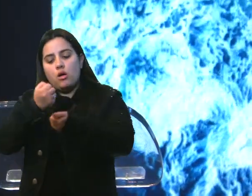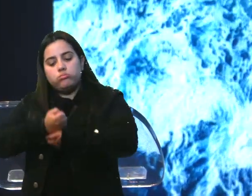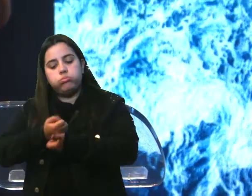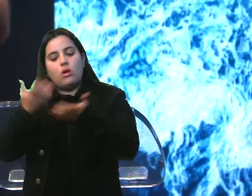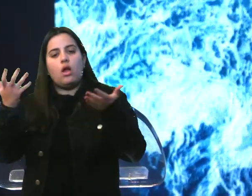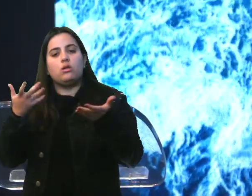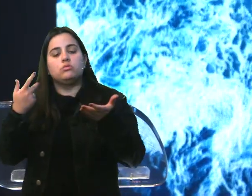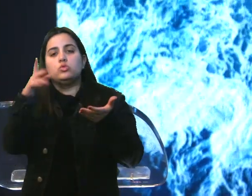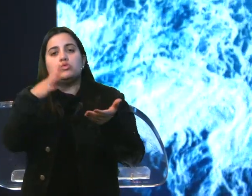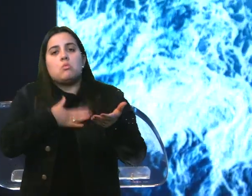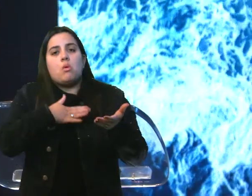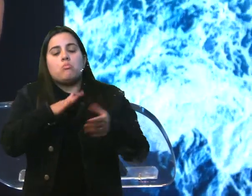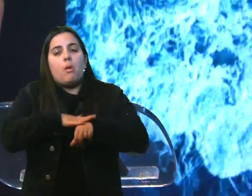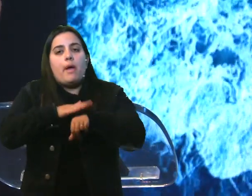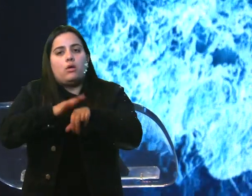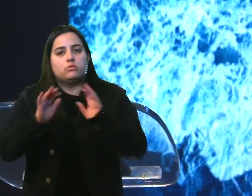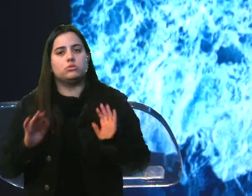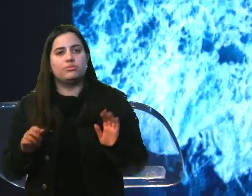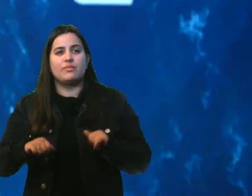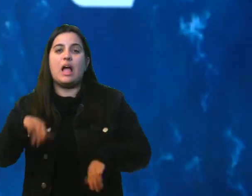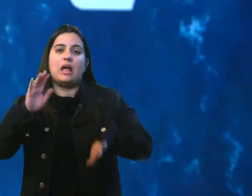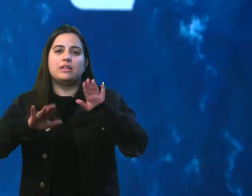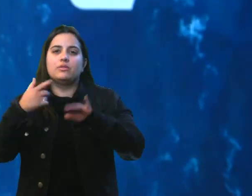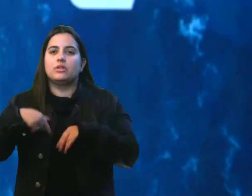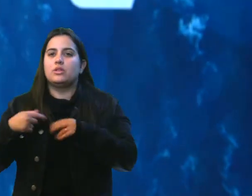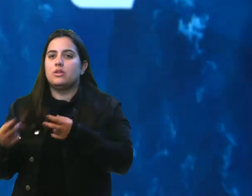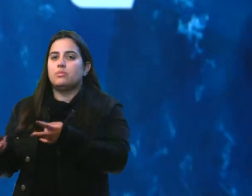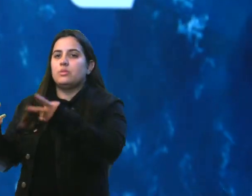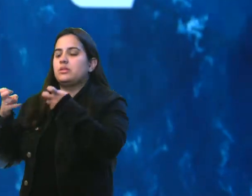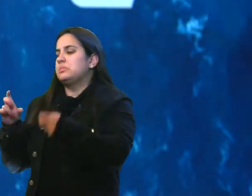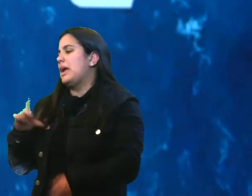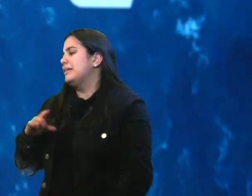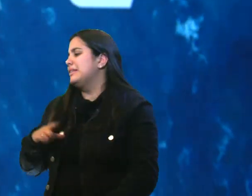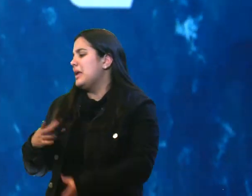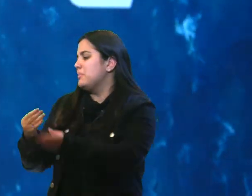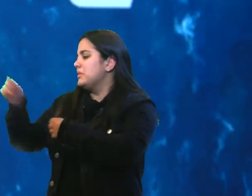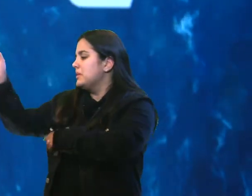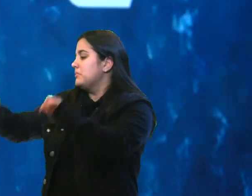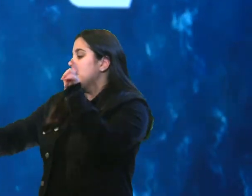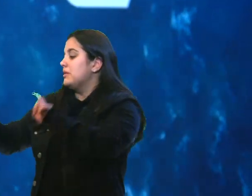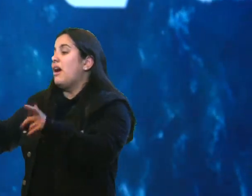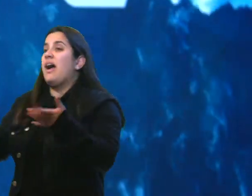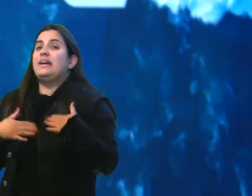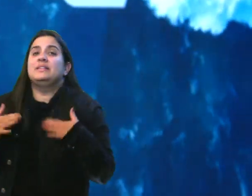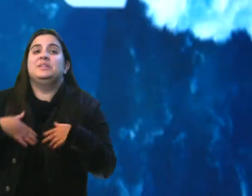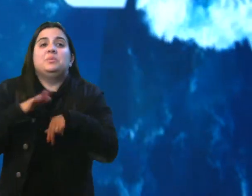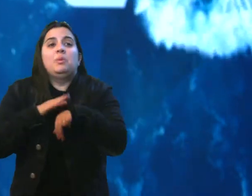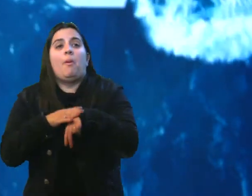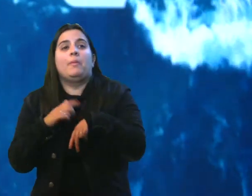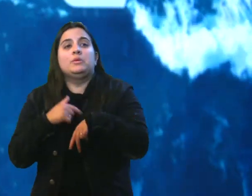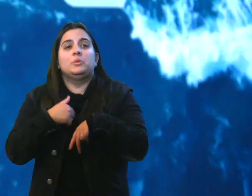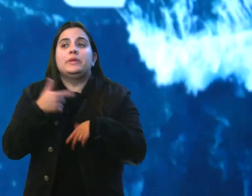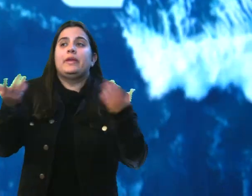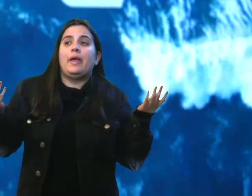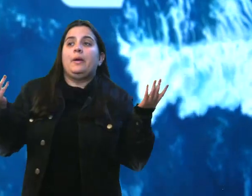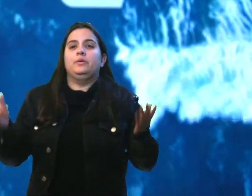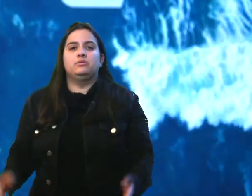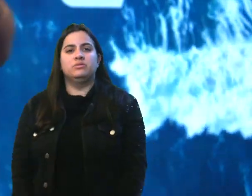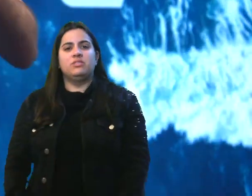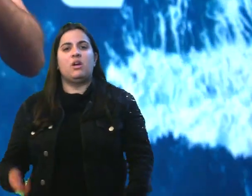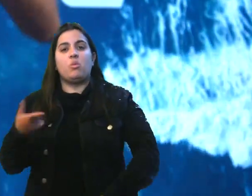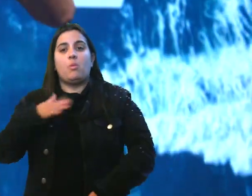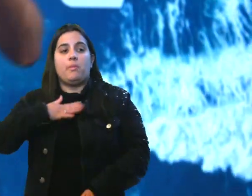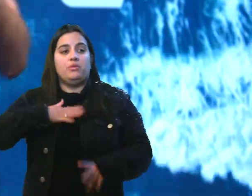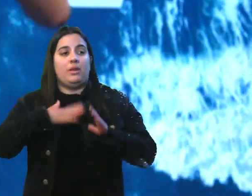Talvez você olhe em volta e vê muitas pessoas dando fruto. E você pensa, cadê o meu momento de dar fruto? Qual que é o momento que a